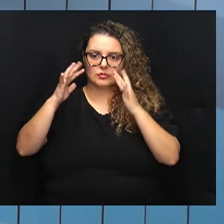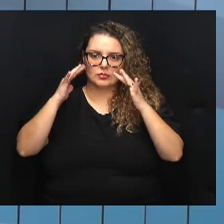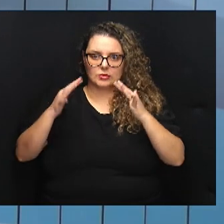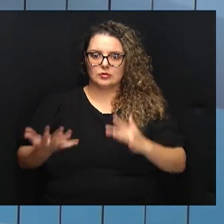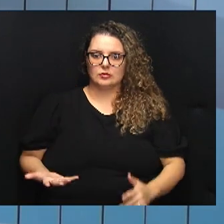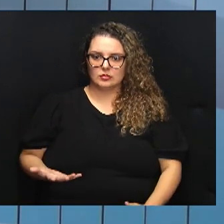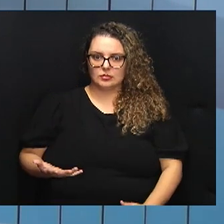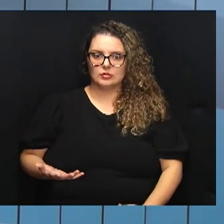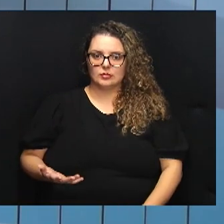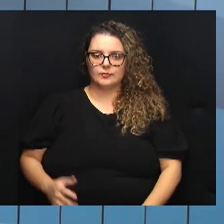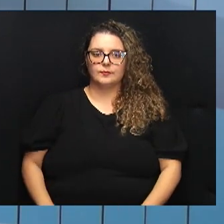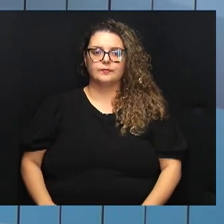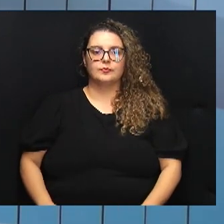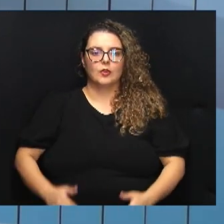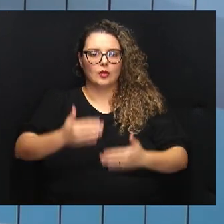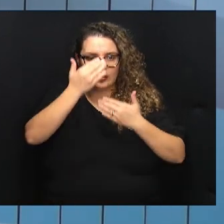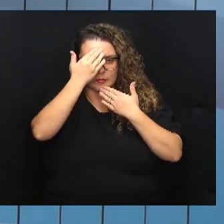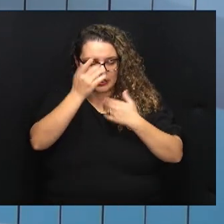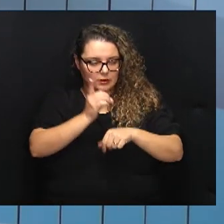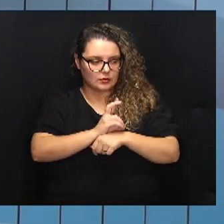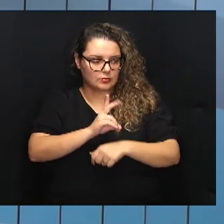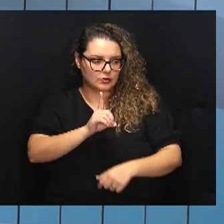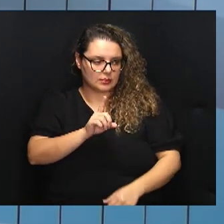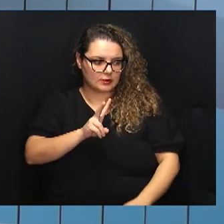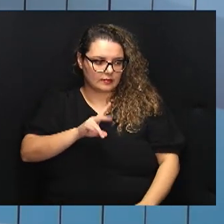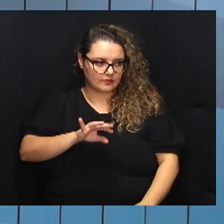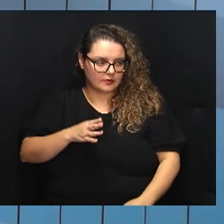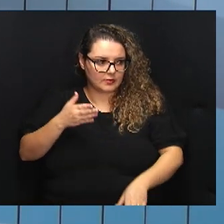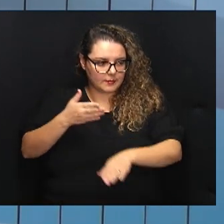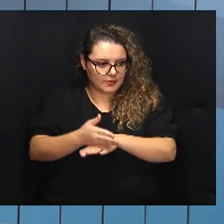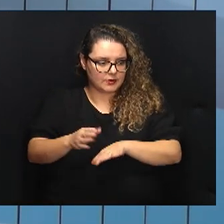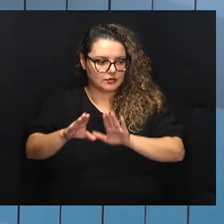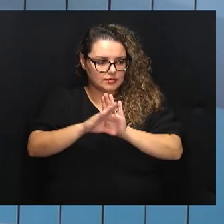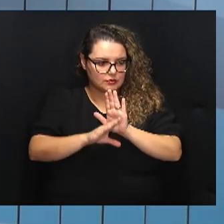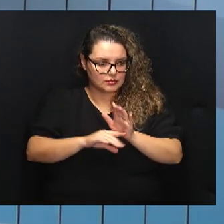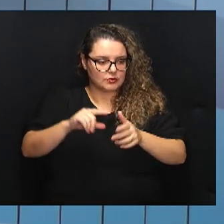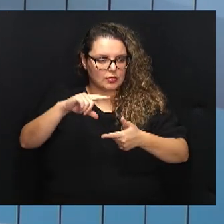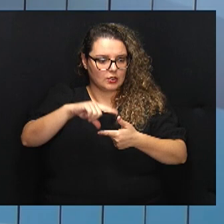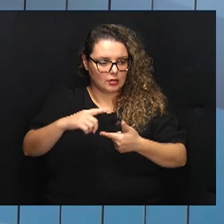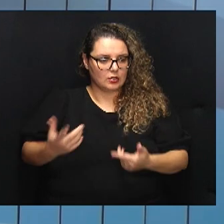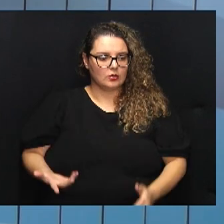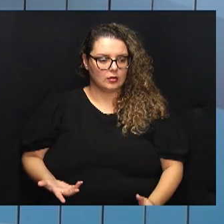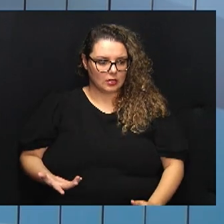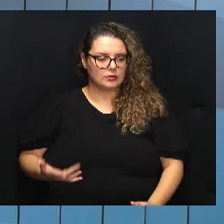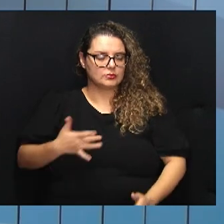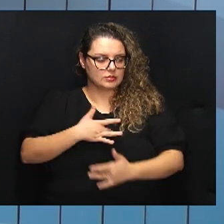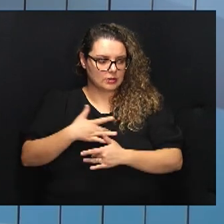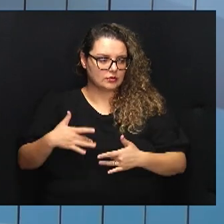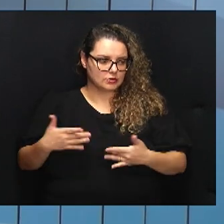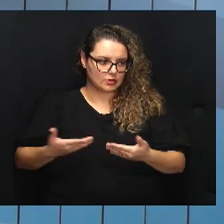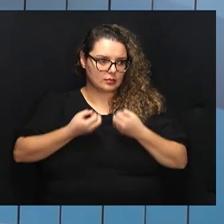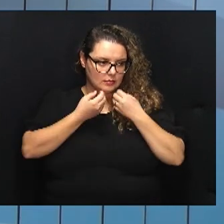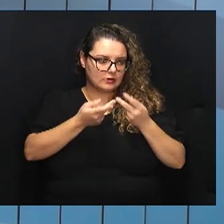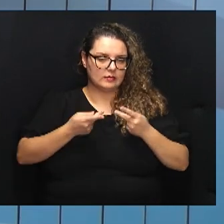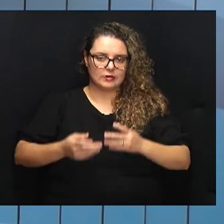muito obrigada pela sua participação aqui no nosso quadro, no Saúde Agora, e seja bem-vindo.